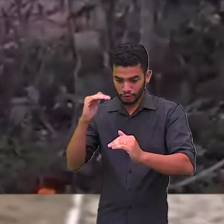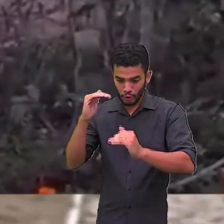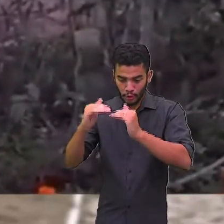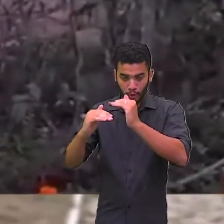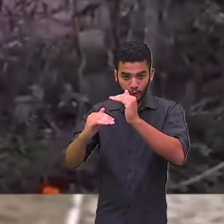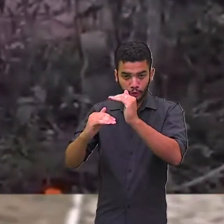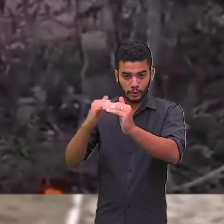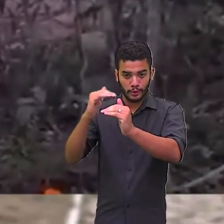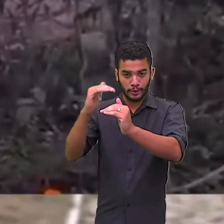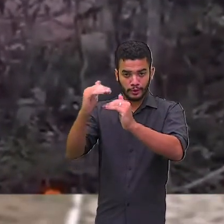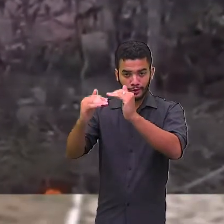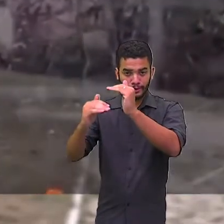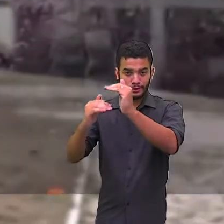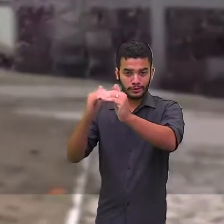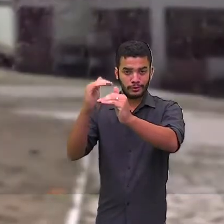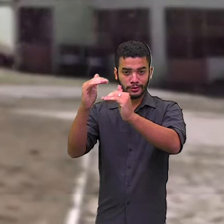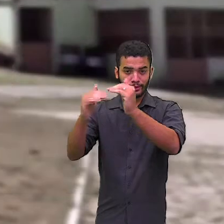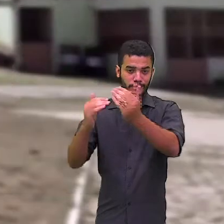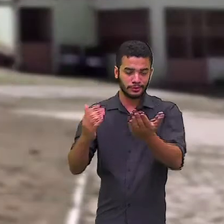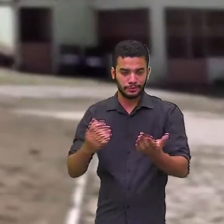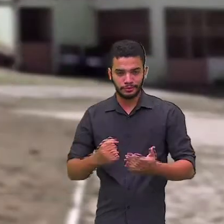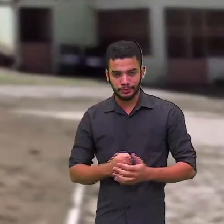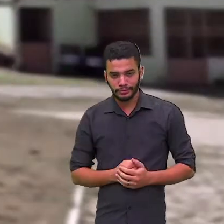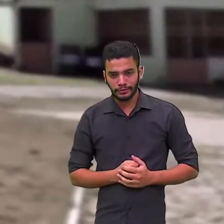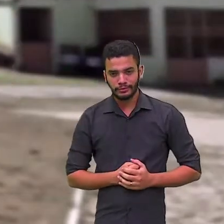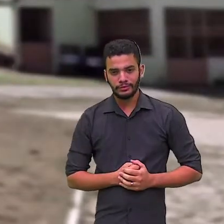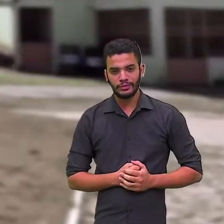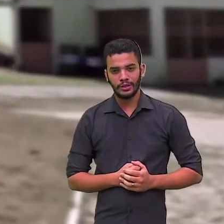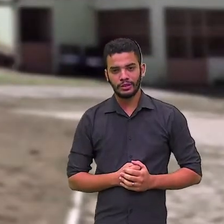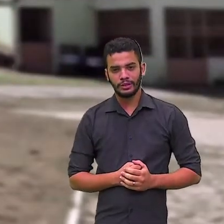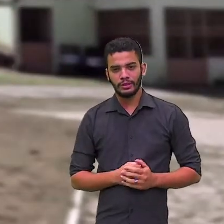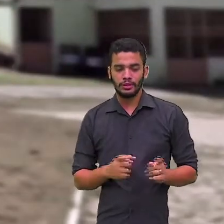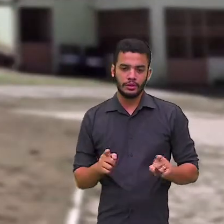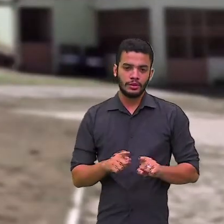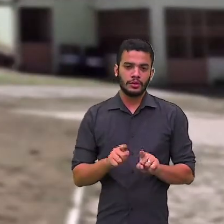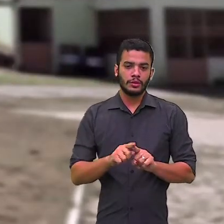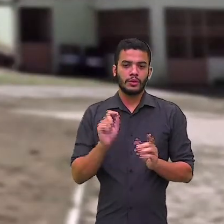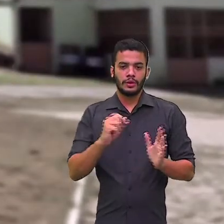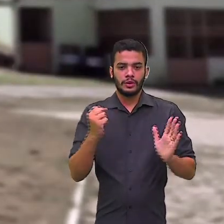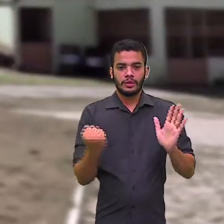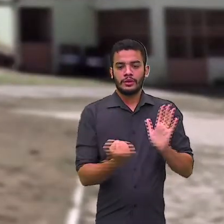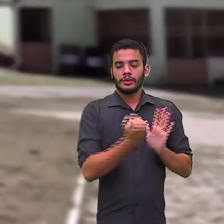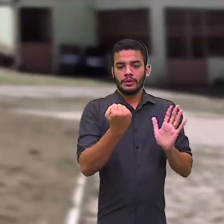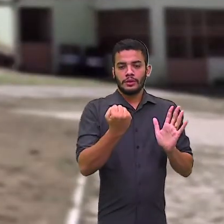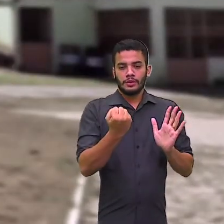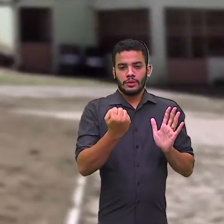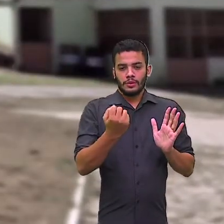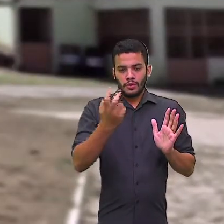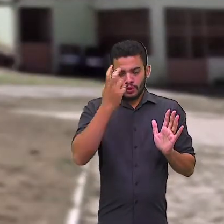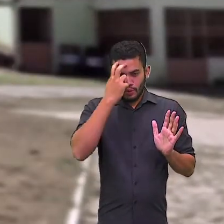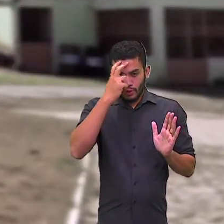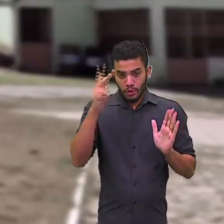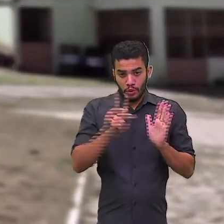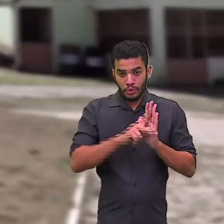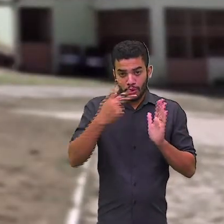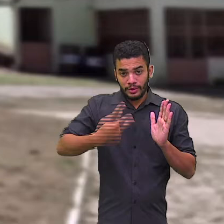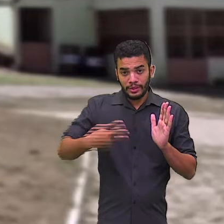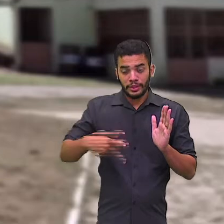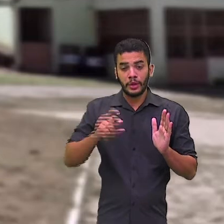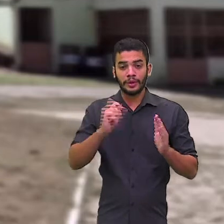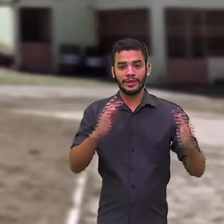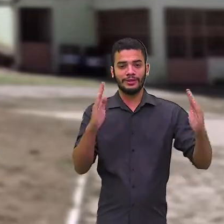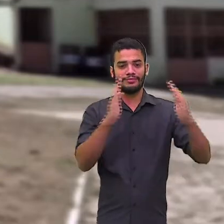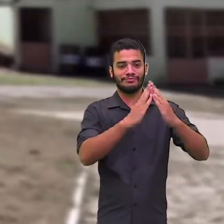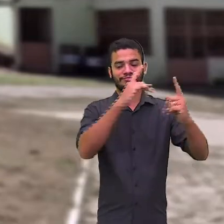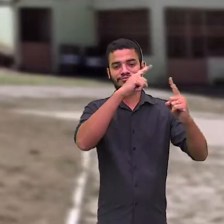são as funcionárias do lugar. O que eu considero que é patrimônio cultural aqui é a nossa Igreja Católica, né? Que está sendo,